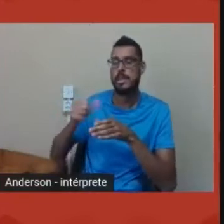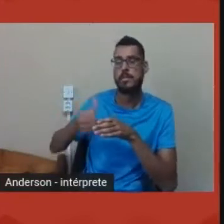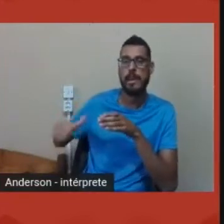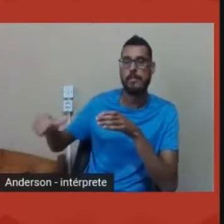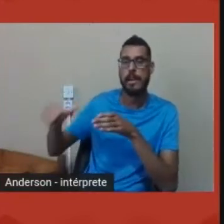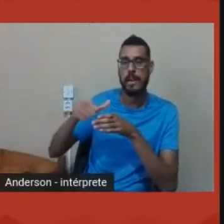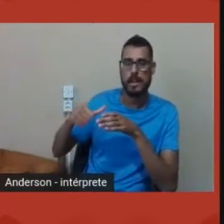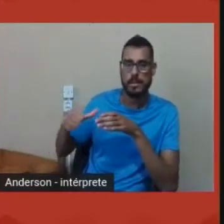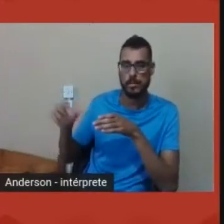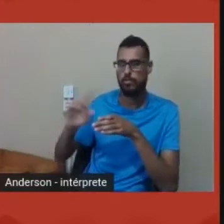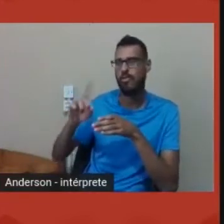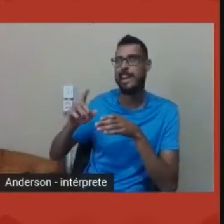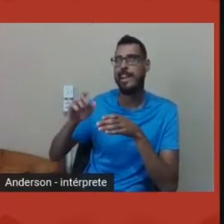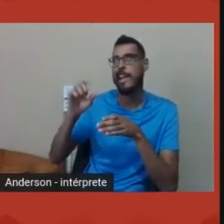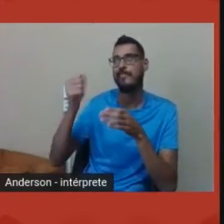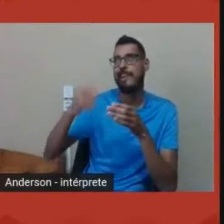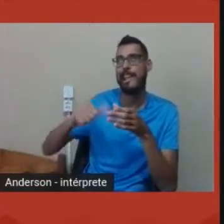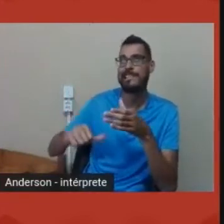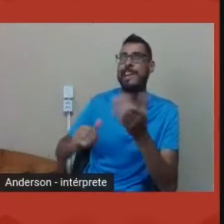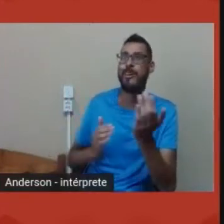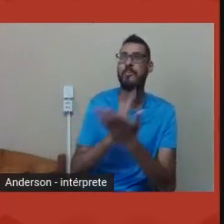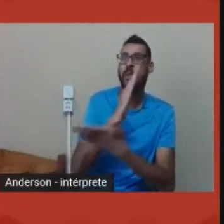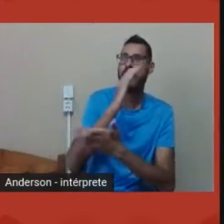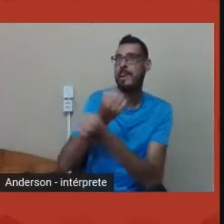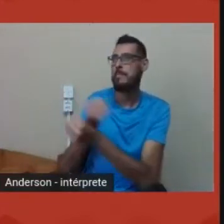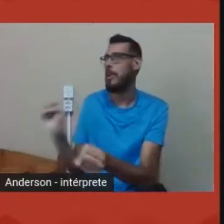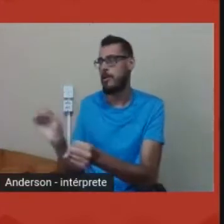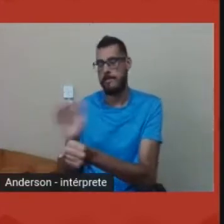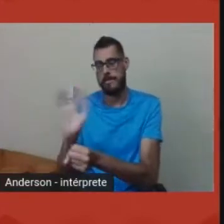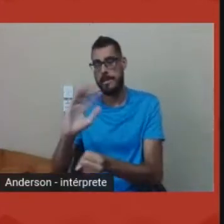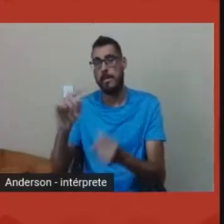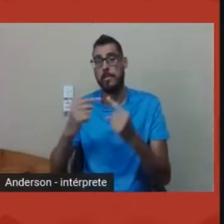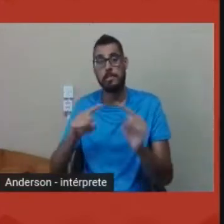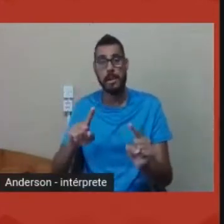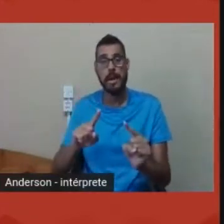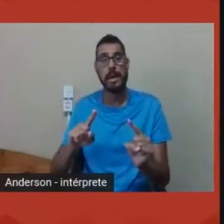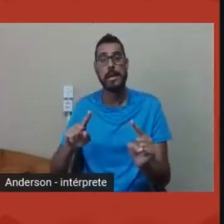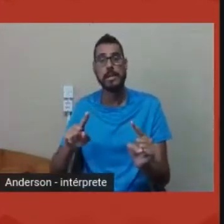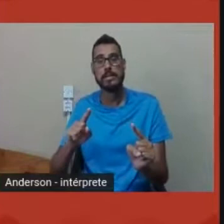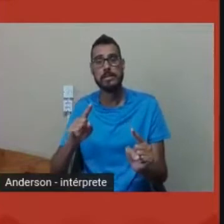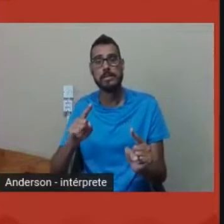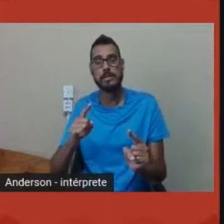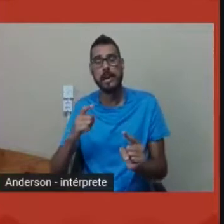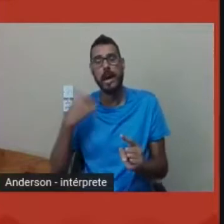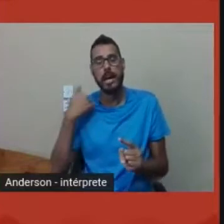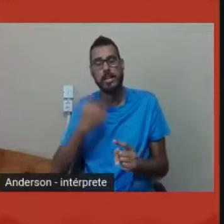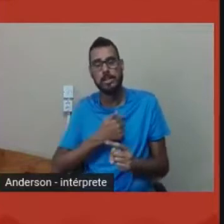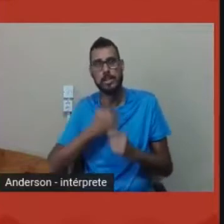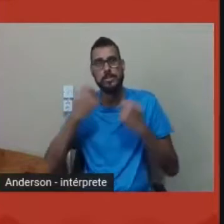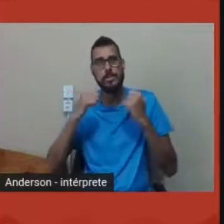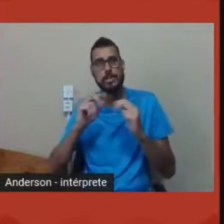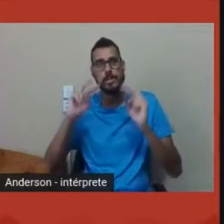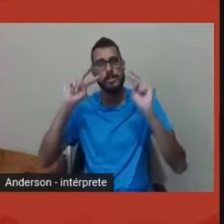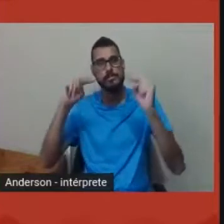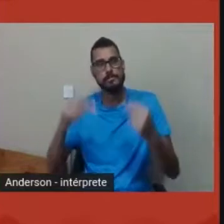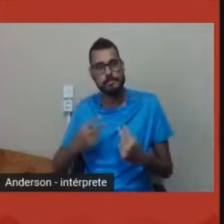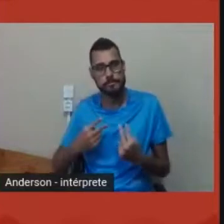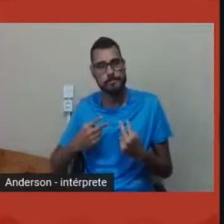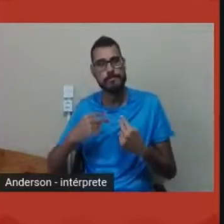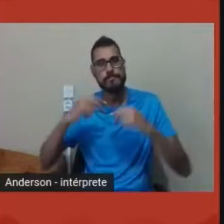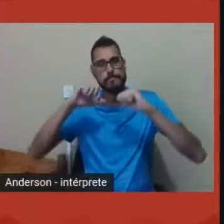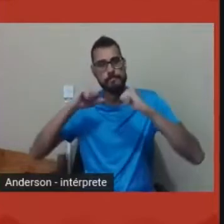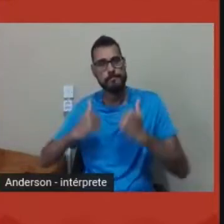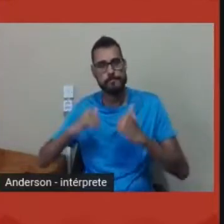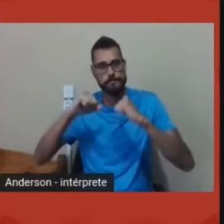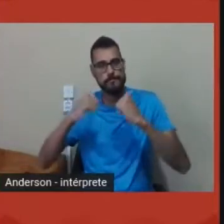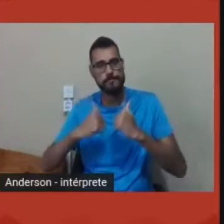aprovação ou reprovação, né? Mas é só a partir dessa interação, né? Mesmo